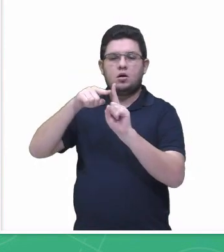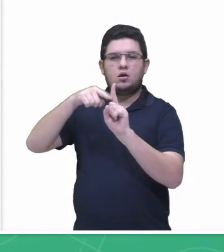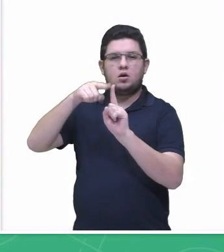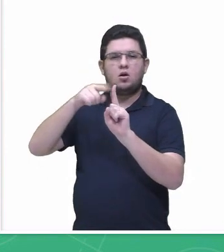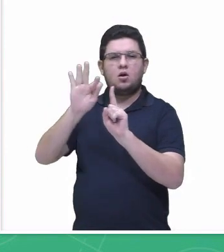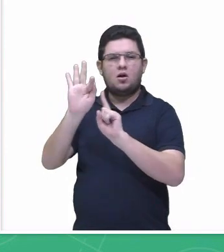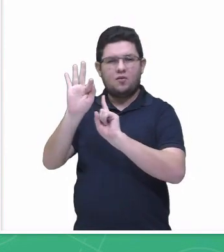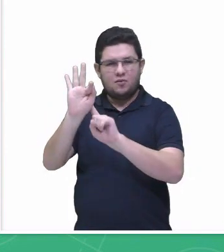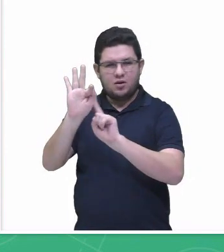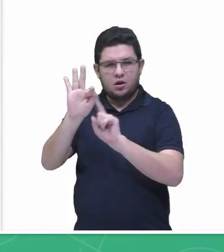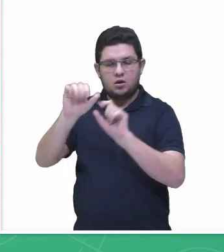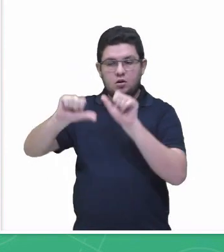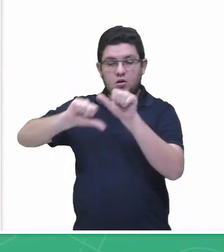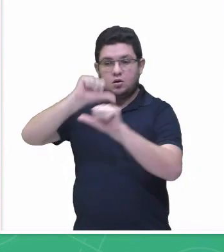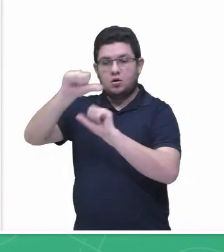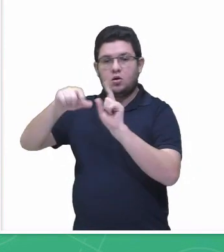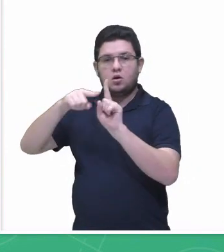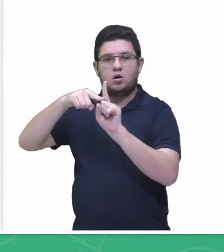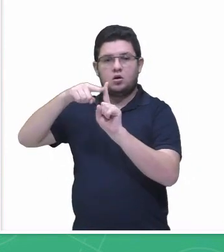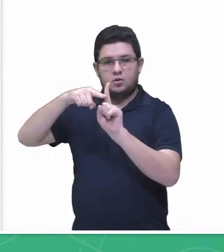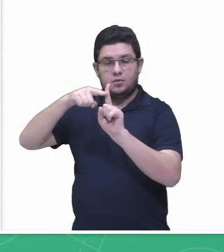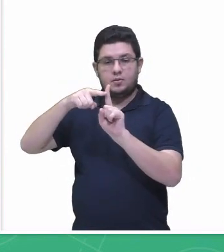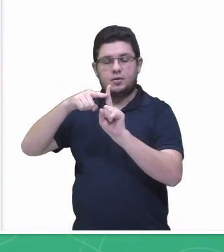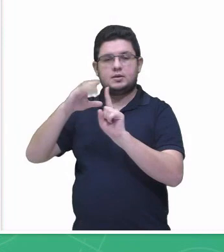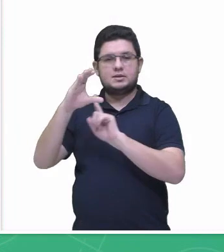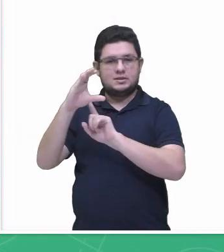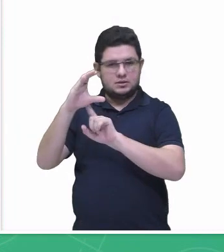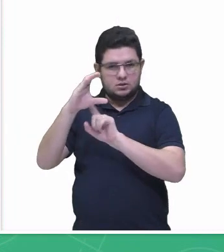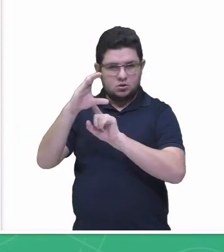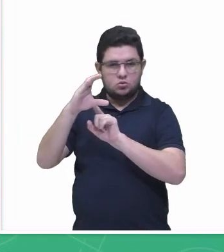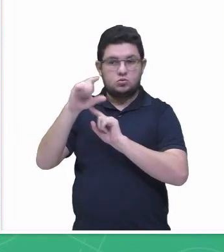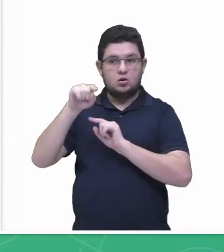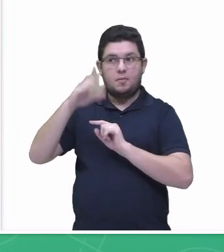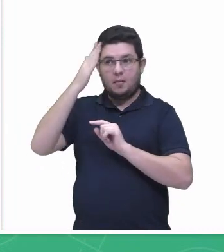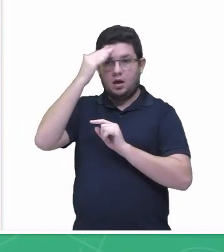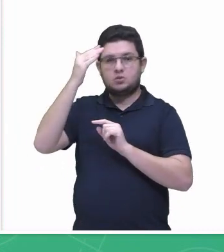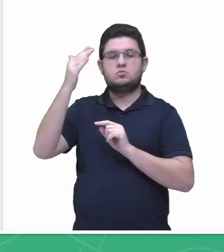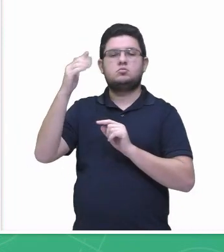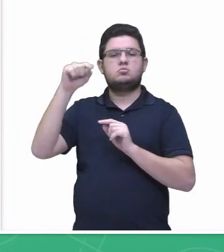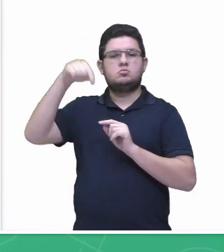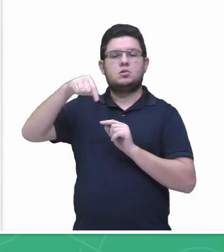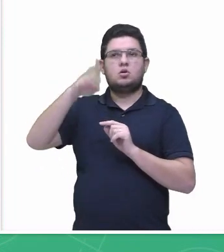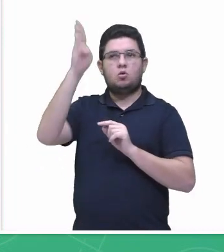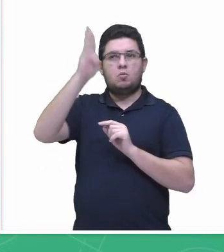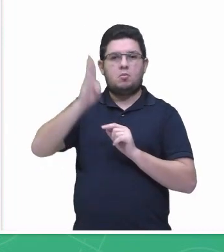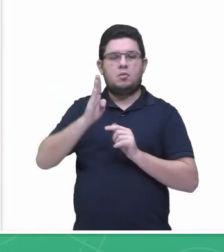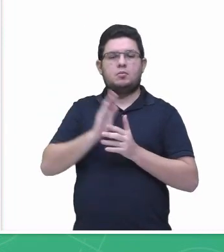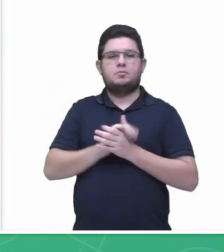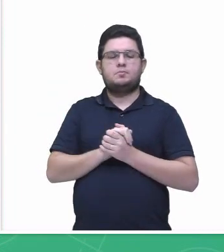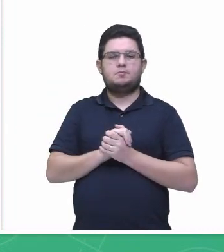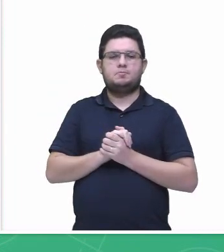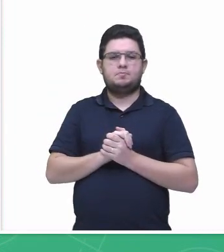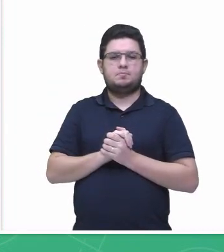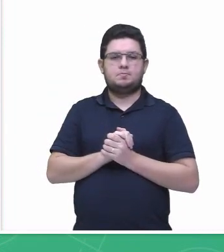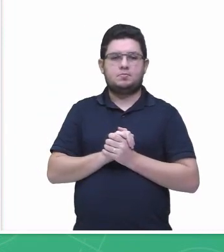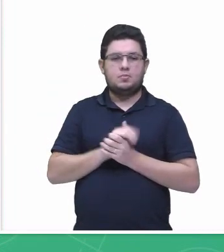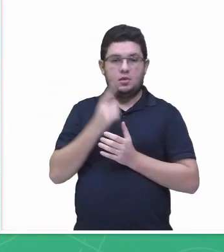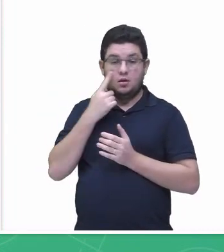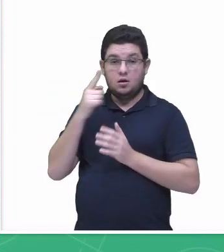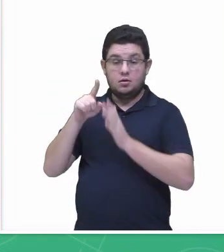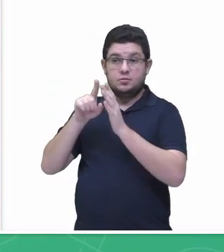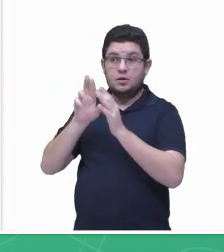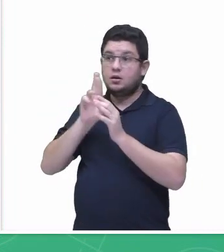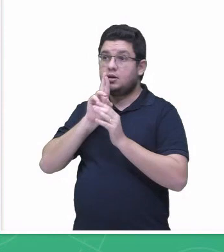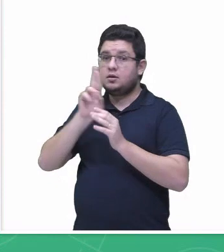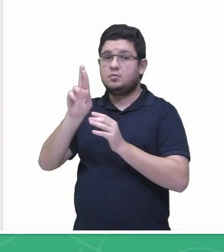escala Celsius, né, na escala mais conhecida, utilizada aqui no Brasil. Então, vamos ver aí as nossas opções, né, de